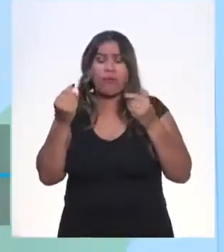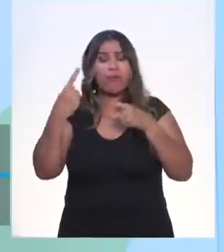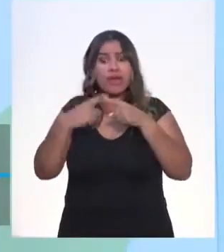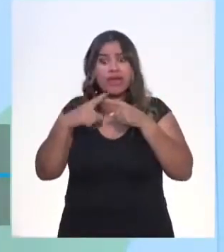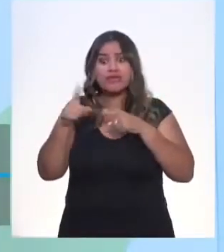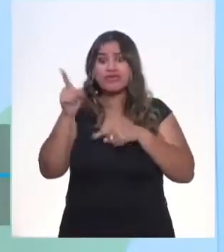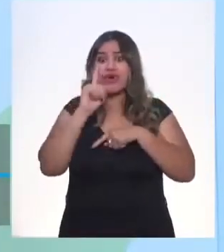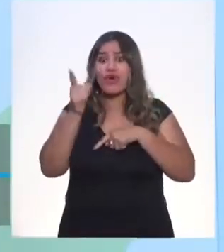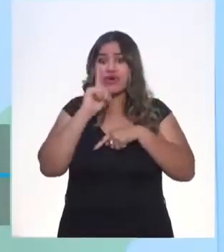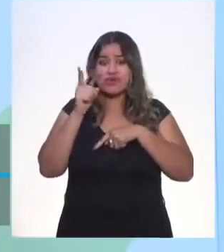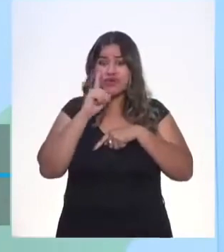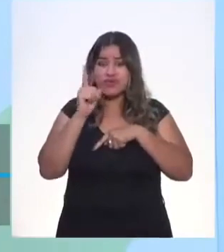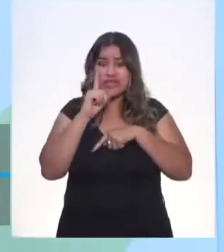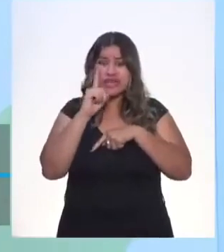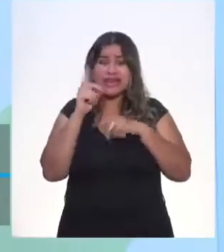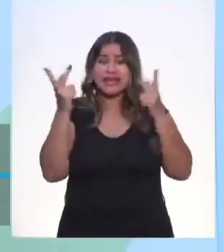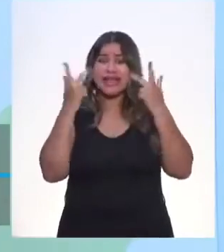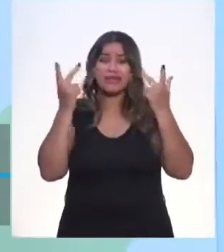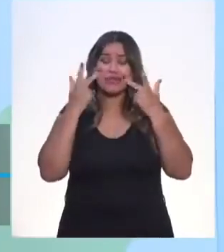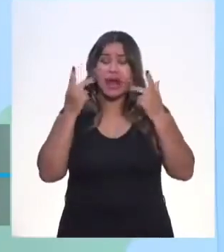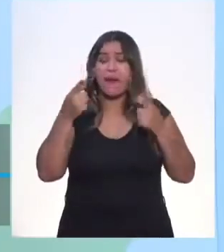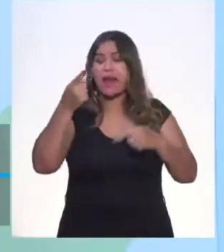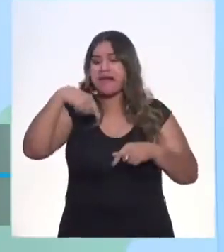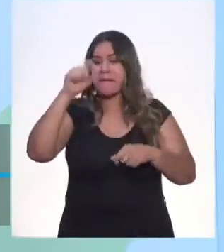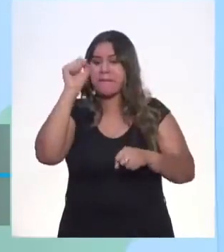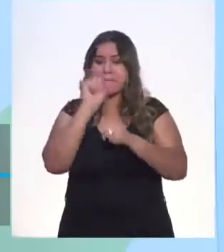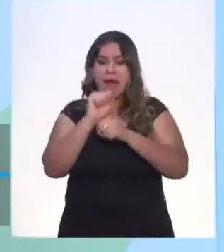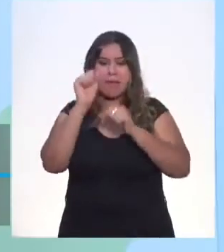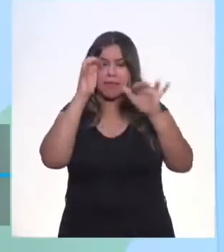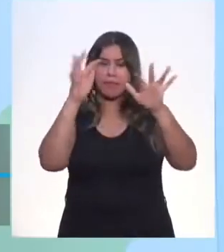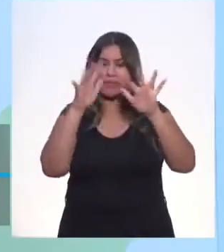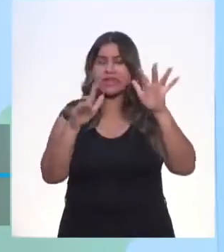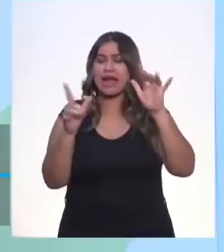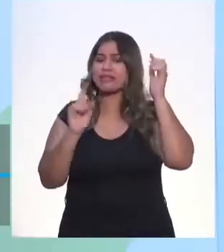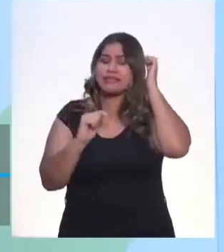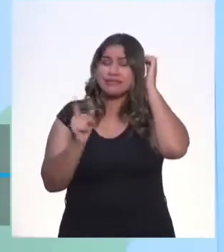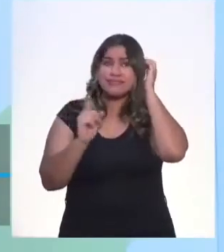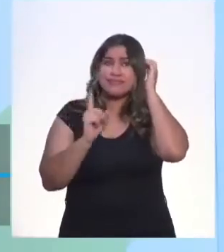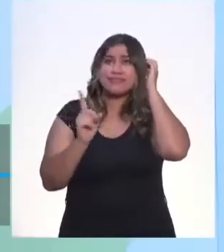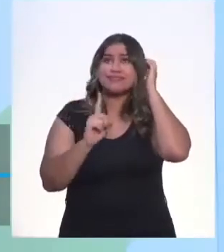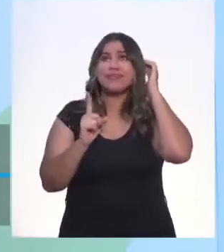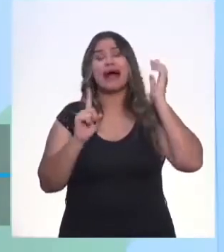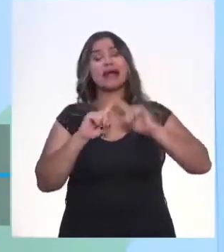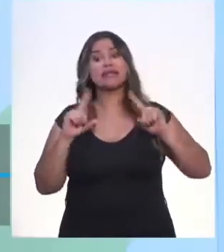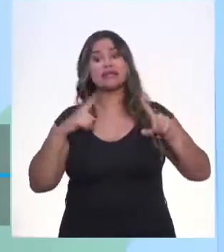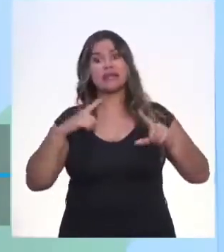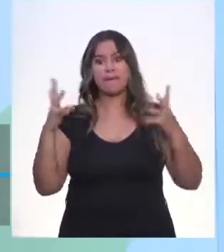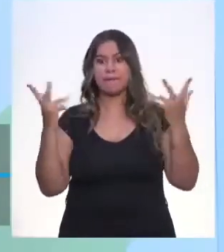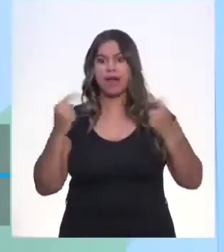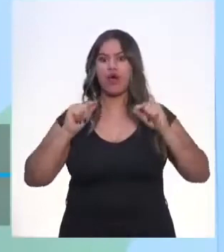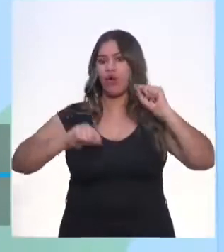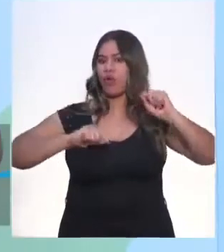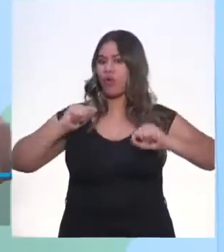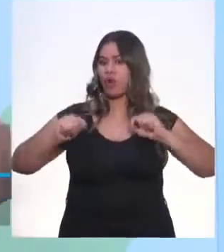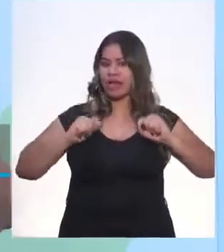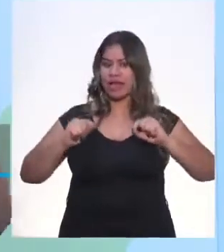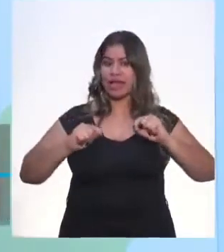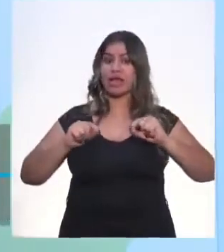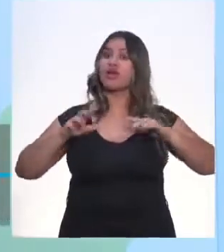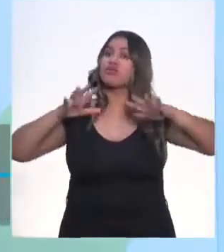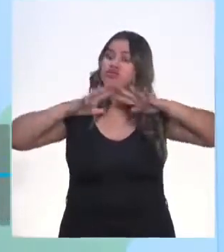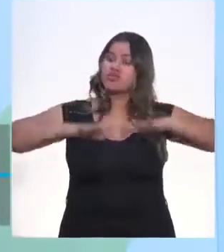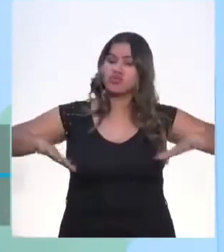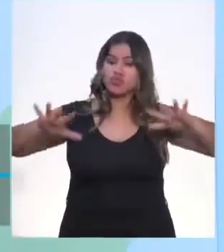dias acaba se tornando tão natural que a gente não para pensar. Mas isso tem uma coisa que é maravilhosa, é que, na verdade, como todos